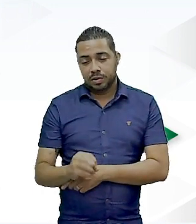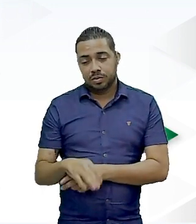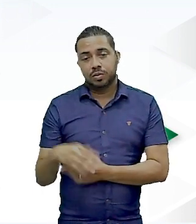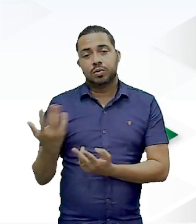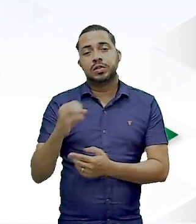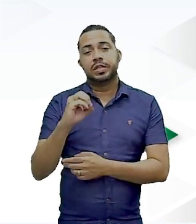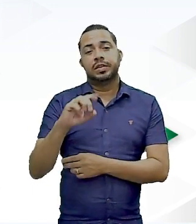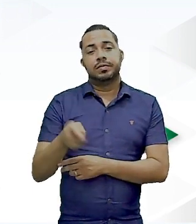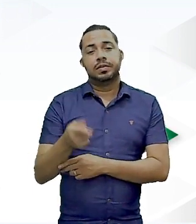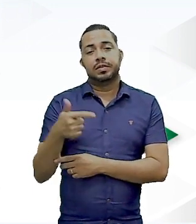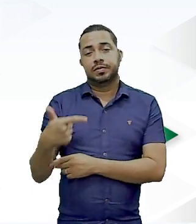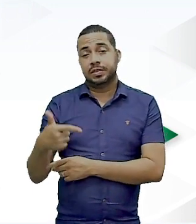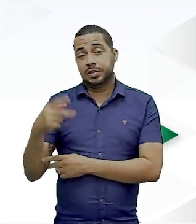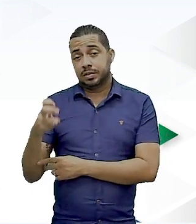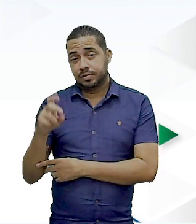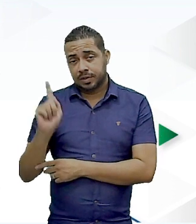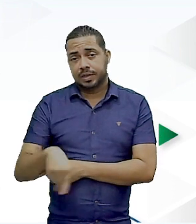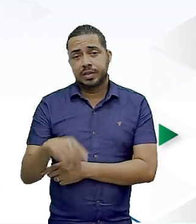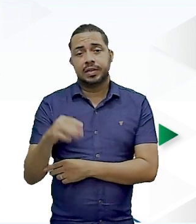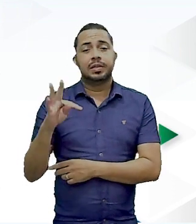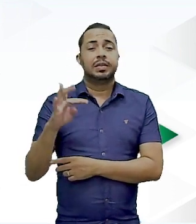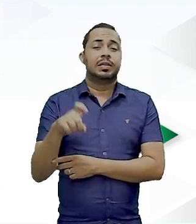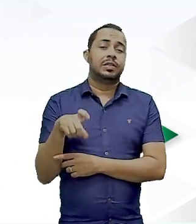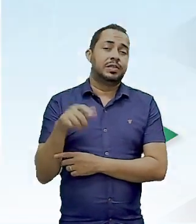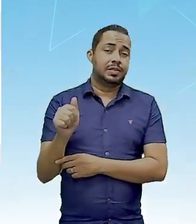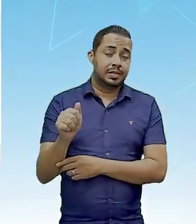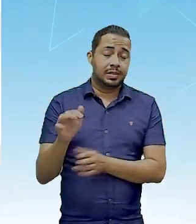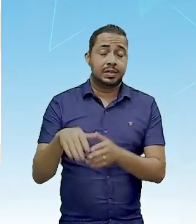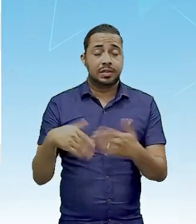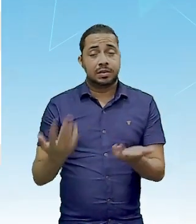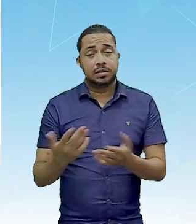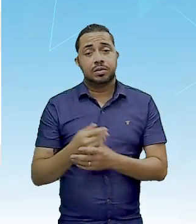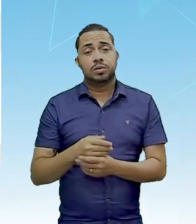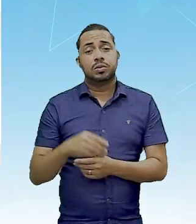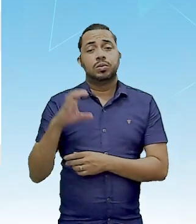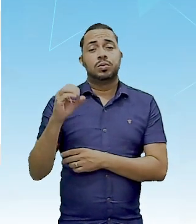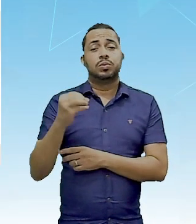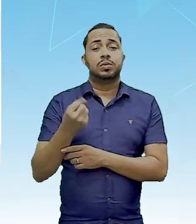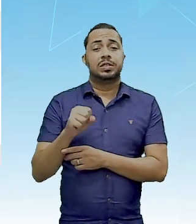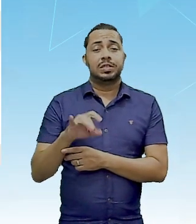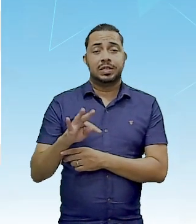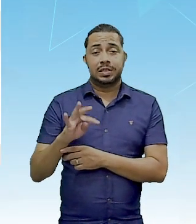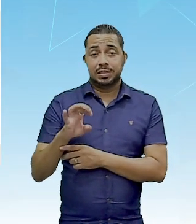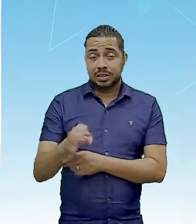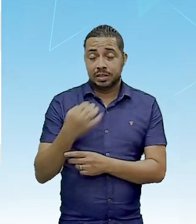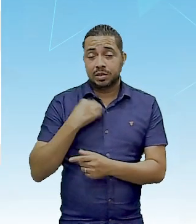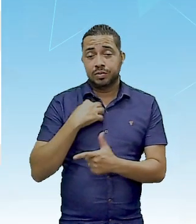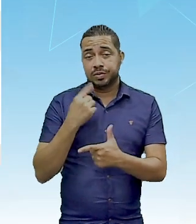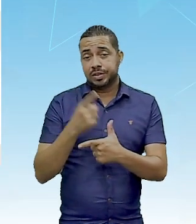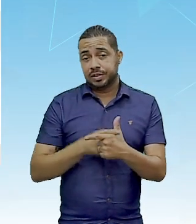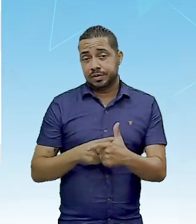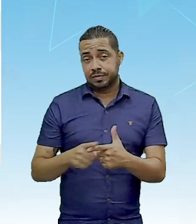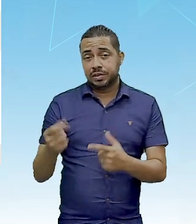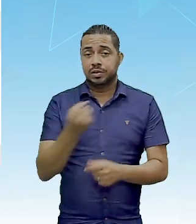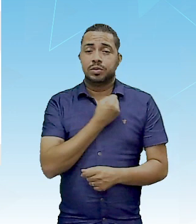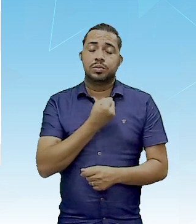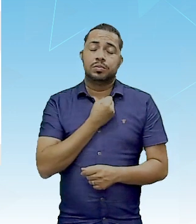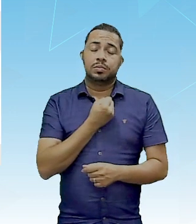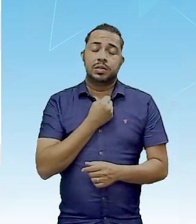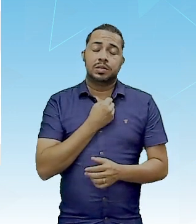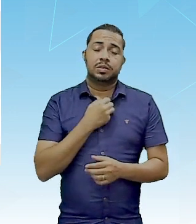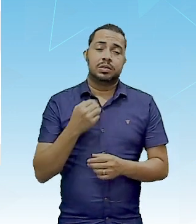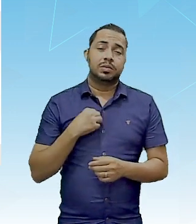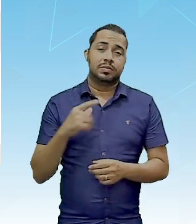0,25, que é a taxa. Tranquilo até aí? Então, o quociente é quando eu divido esse número A por B, tá bom?